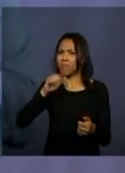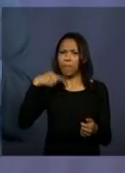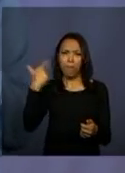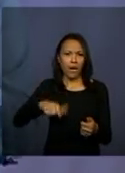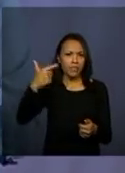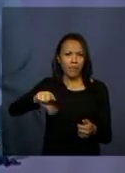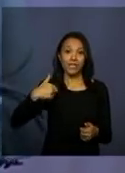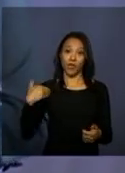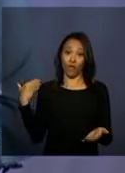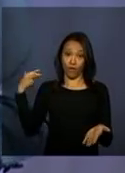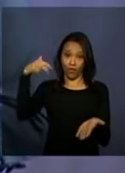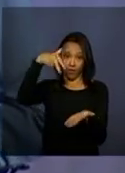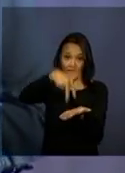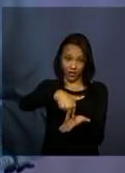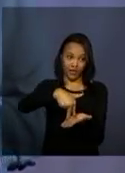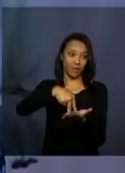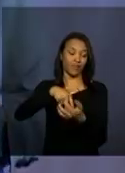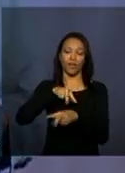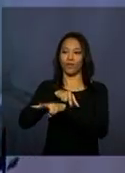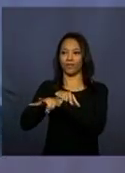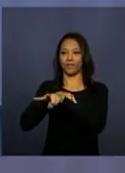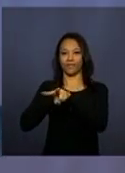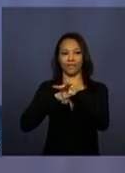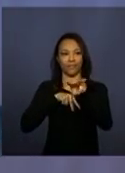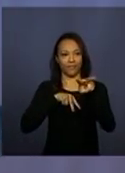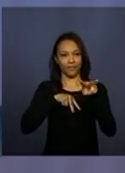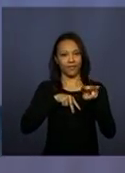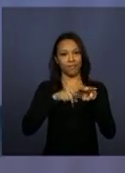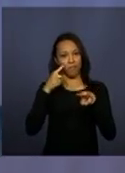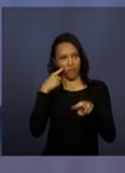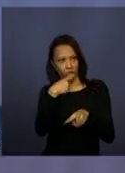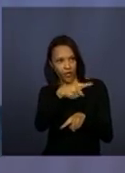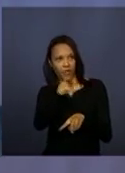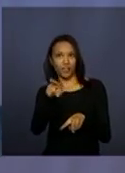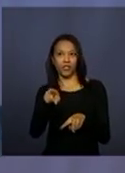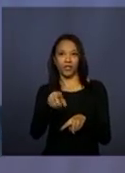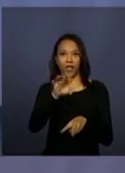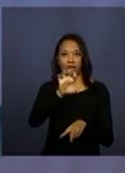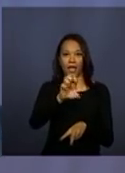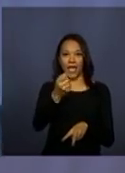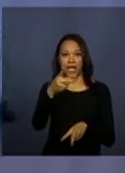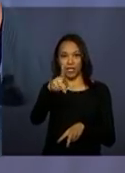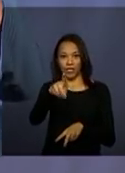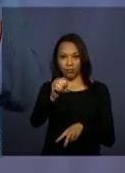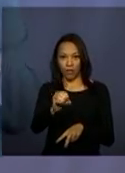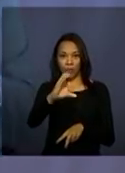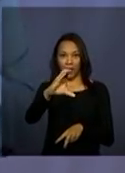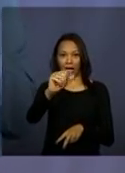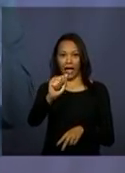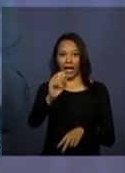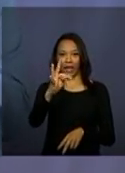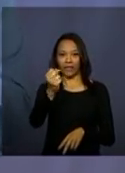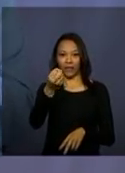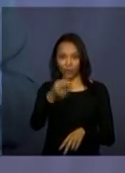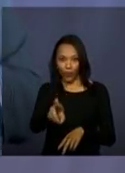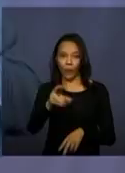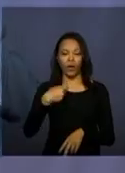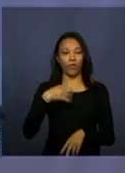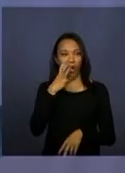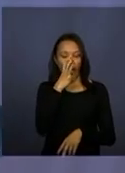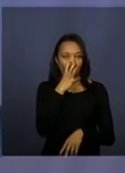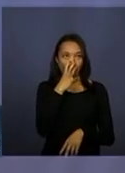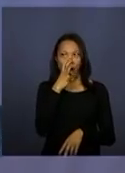eu venho aqui e eu passo nessa Expo Catadores, eu fico cada vez mais